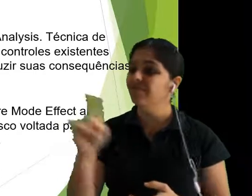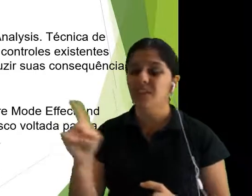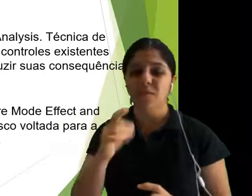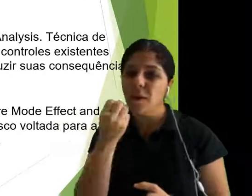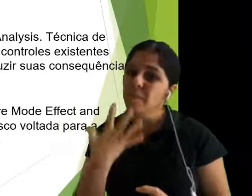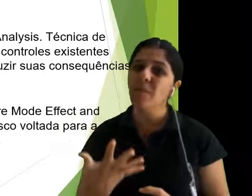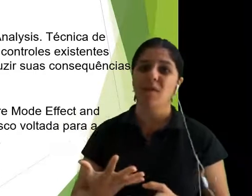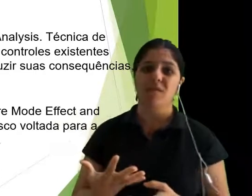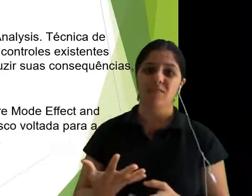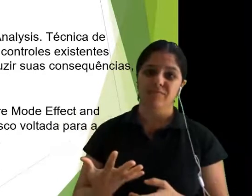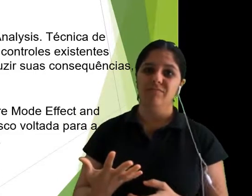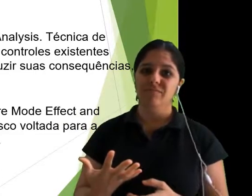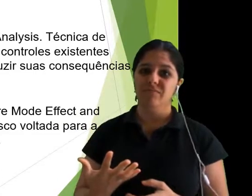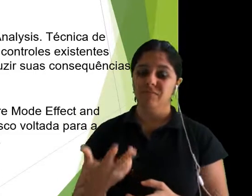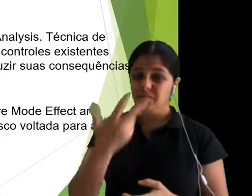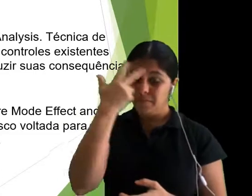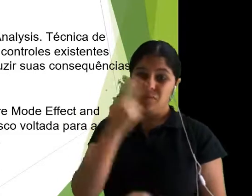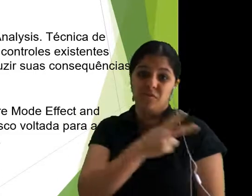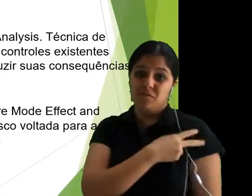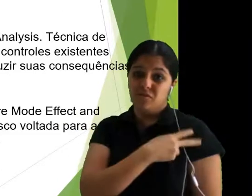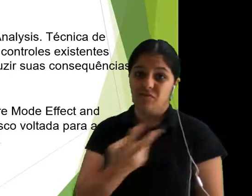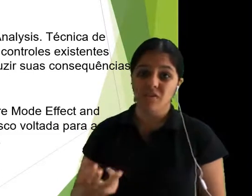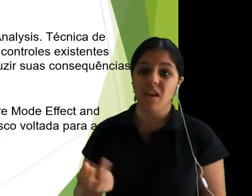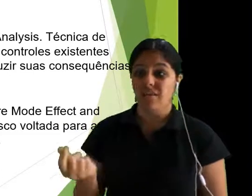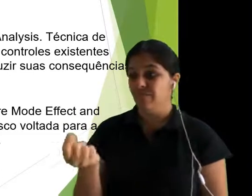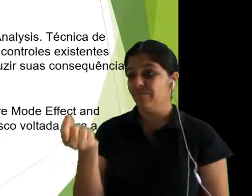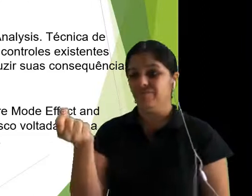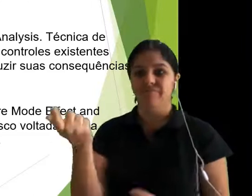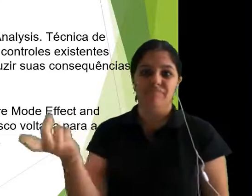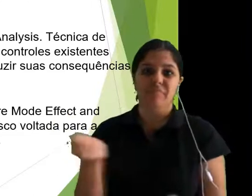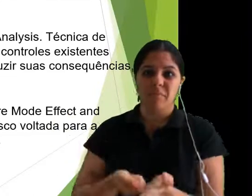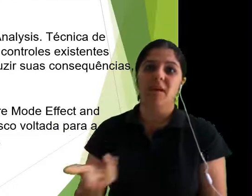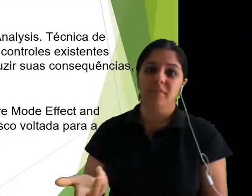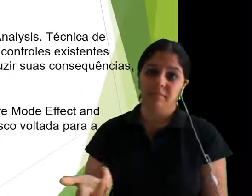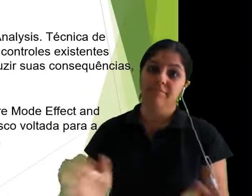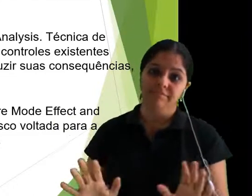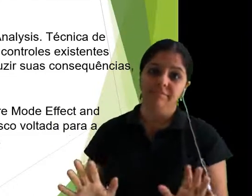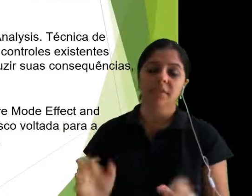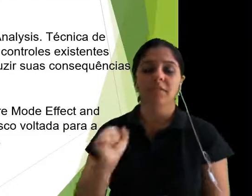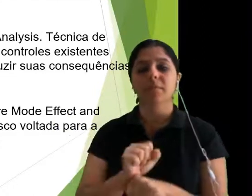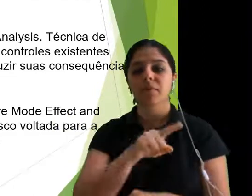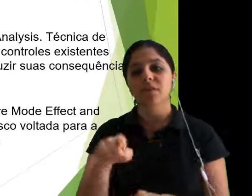não é legal. Ninguém quer que ocorra, tá bom? Então, espero que vocês tenham gostado.